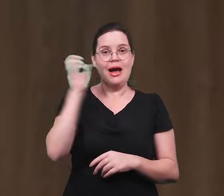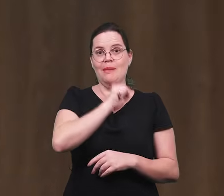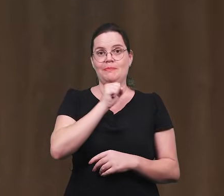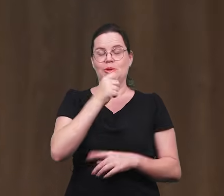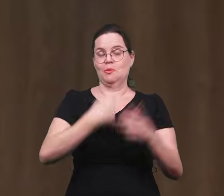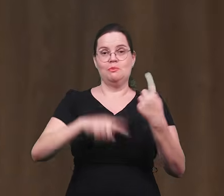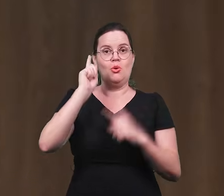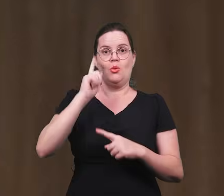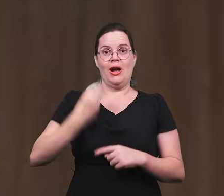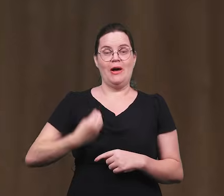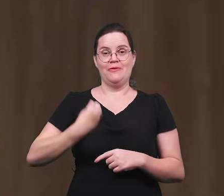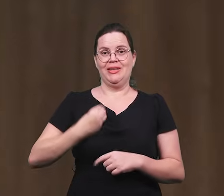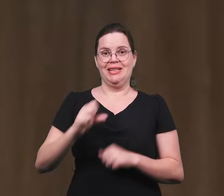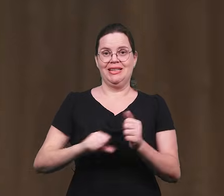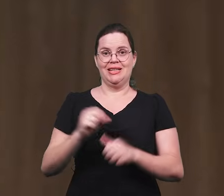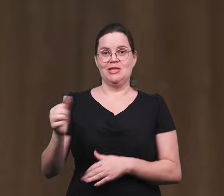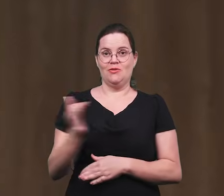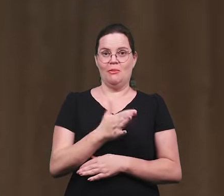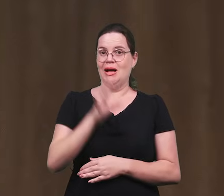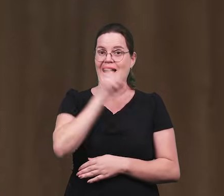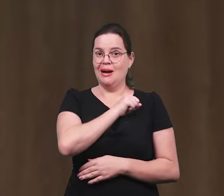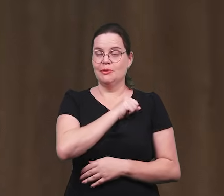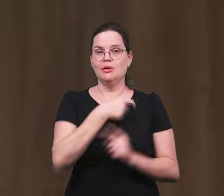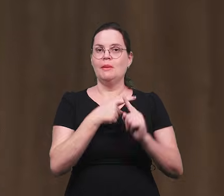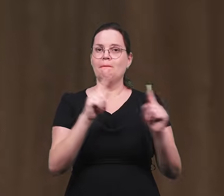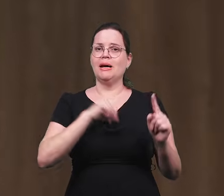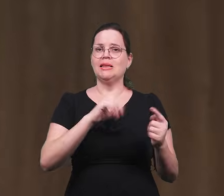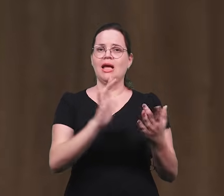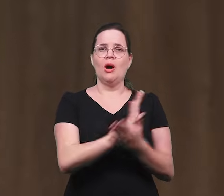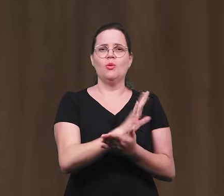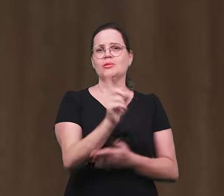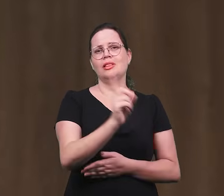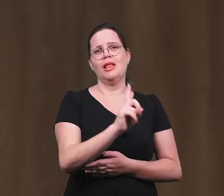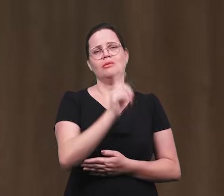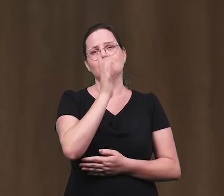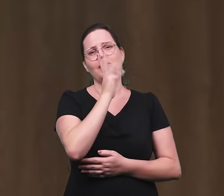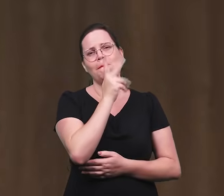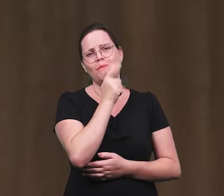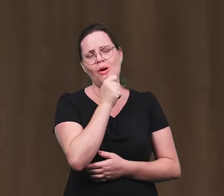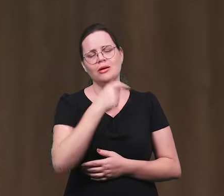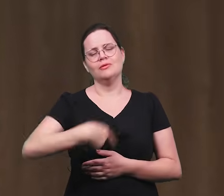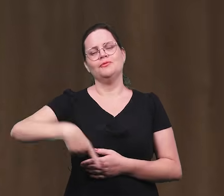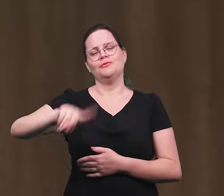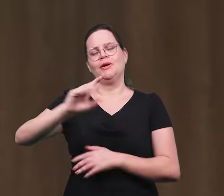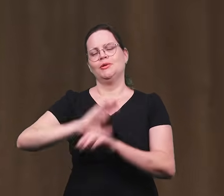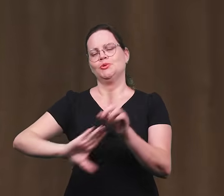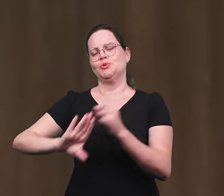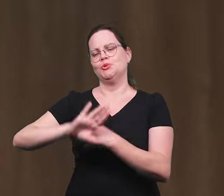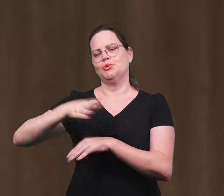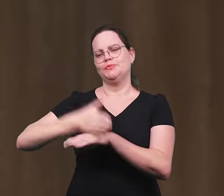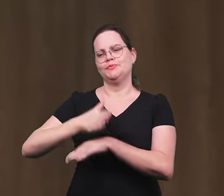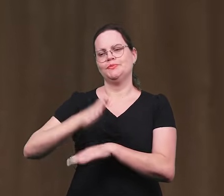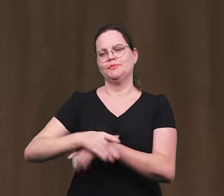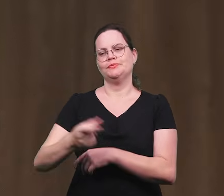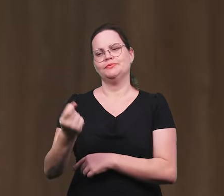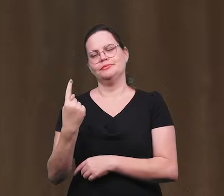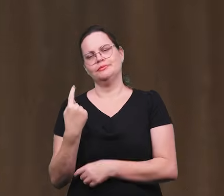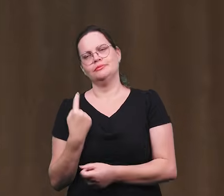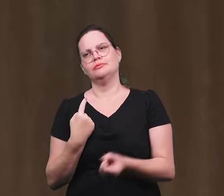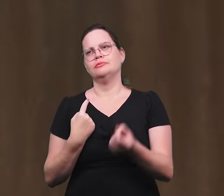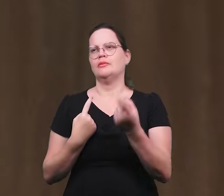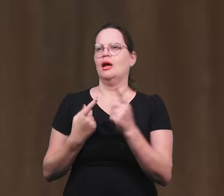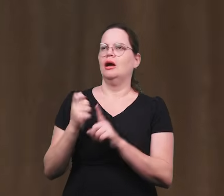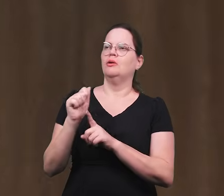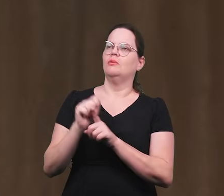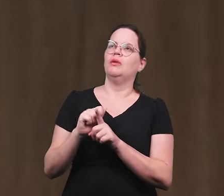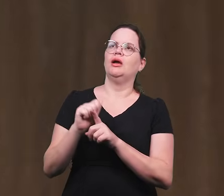esse processo, mas para outros às vezes é lento. É aquele que frequenta a igreja, vem um culto, vem durante um mês,